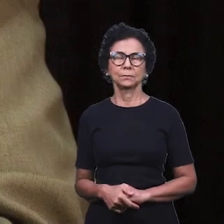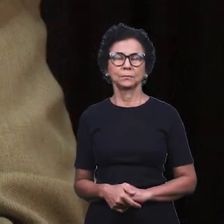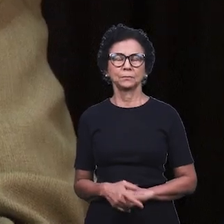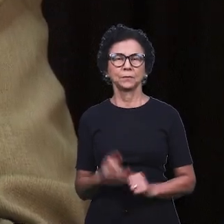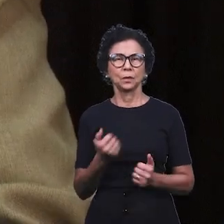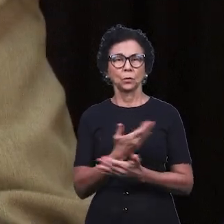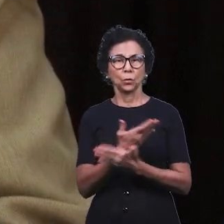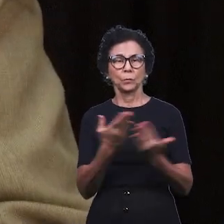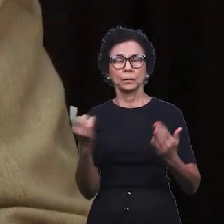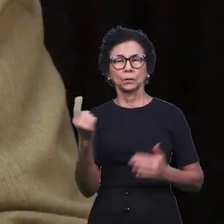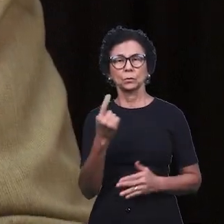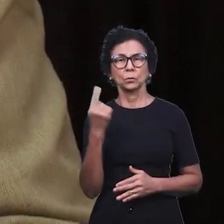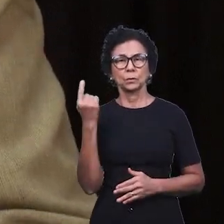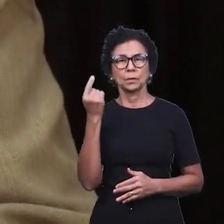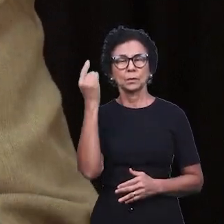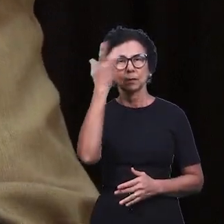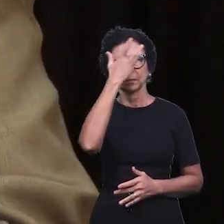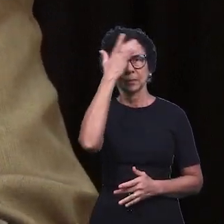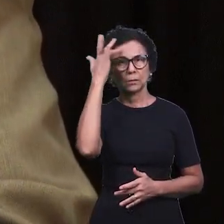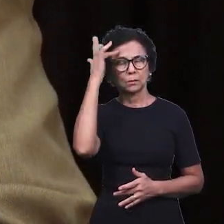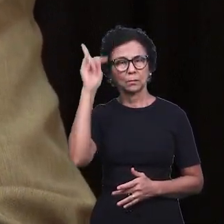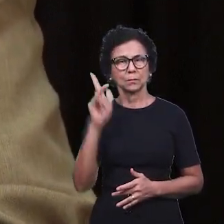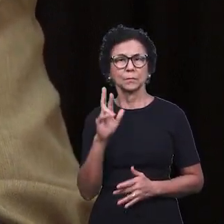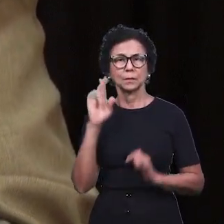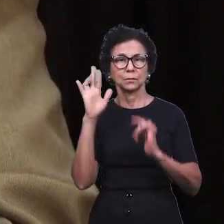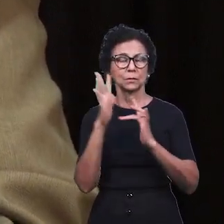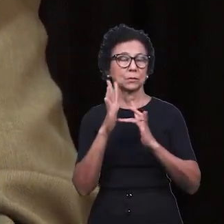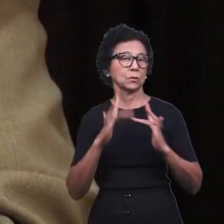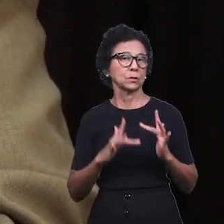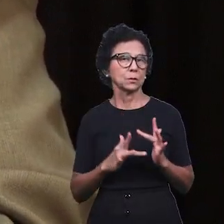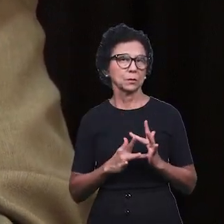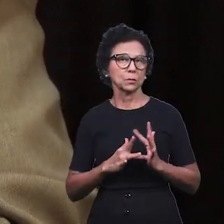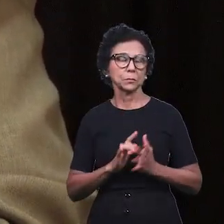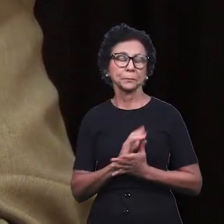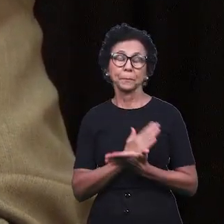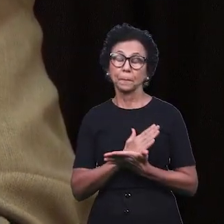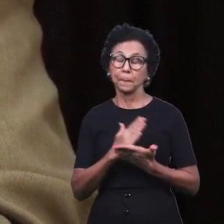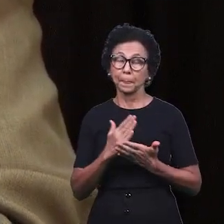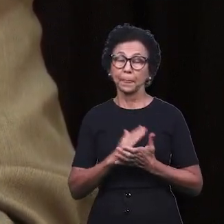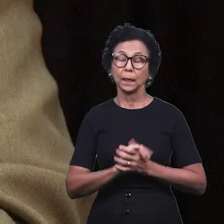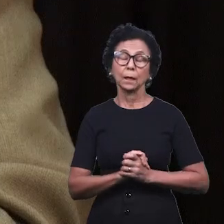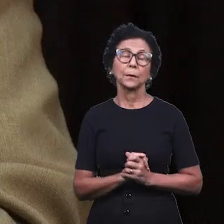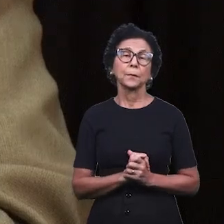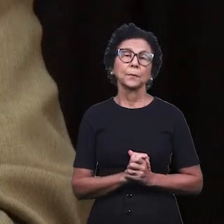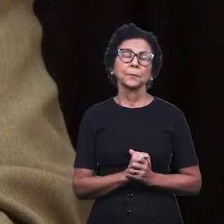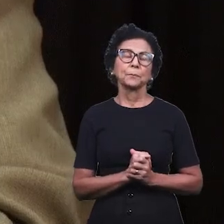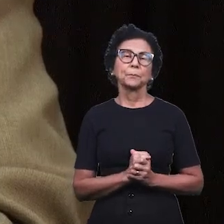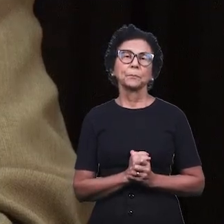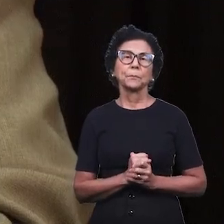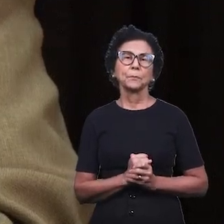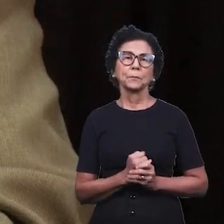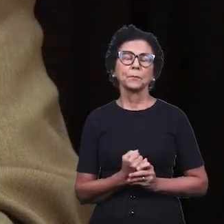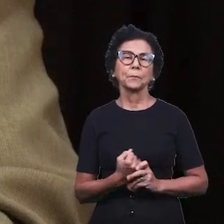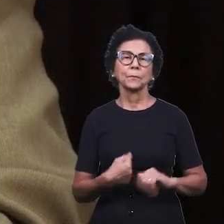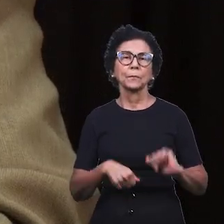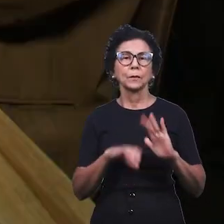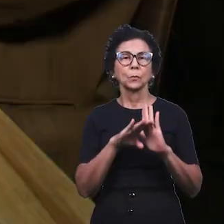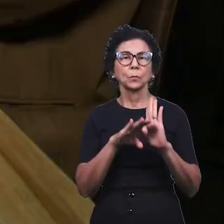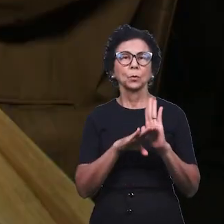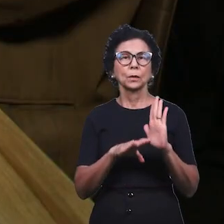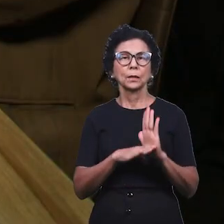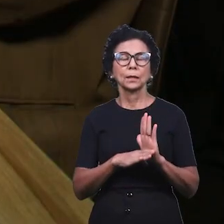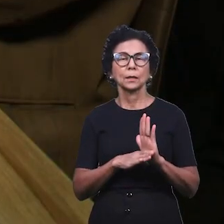Queremos saudar a todos com a paz do Senhor Jesus. Estamos iniciando mais uma edição do